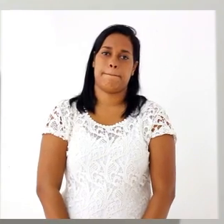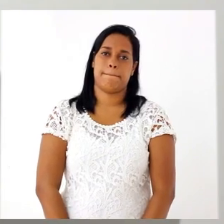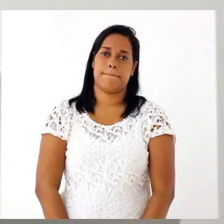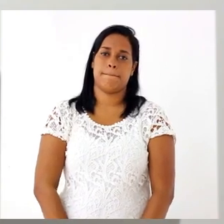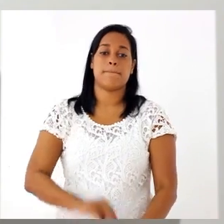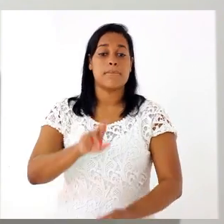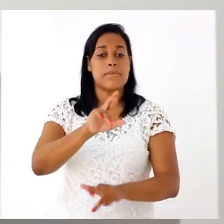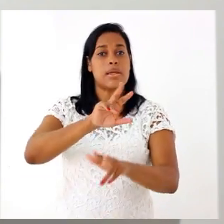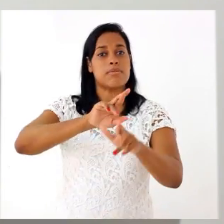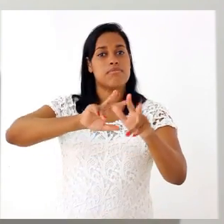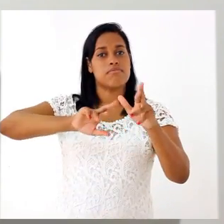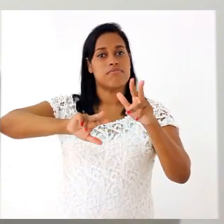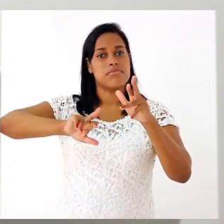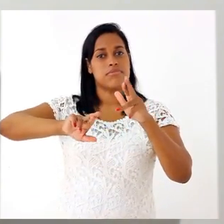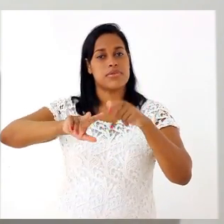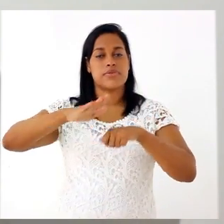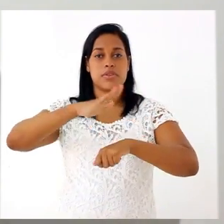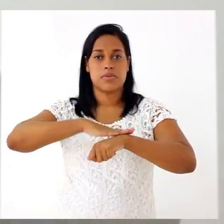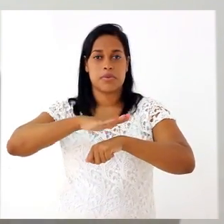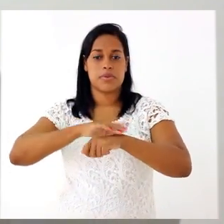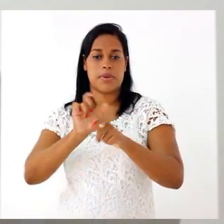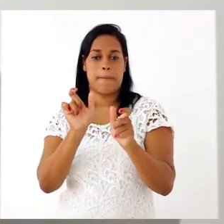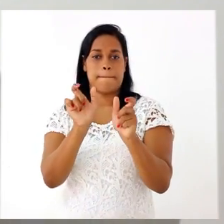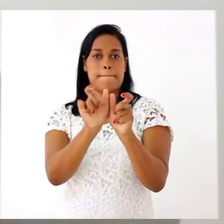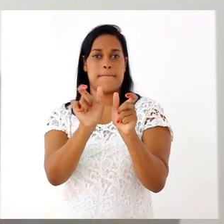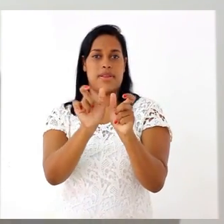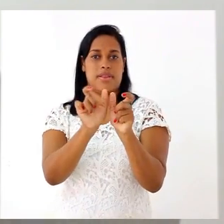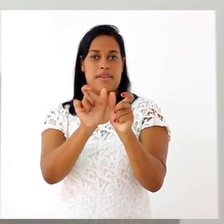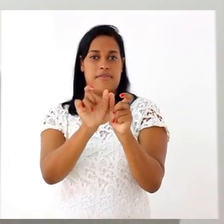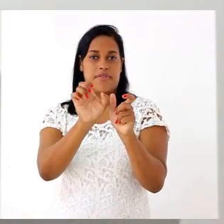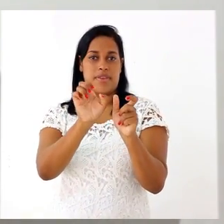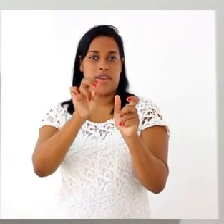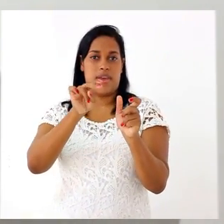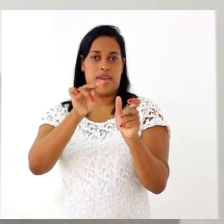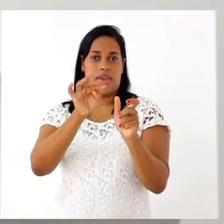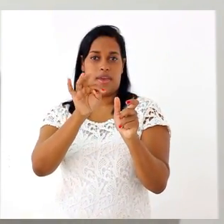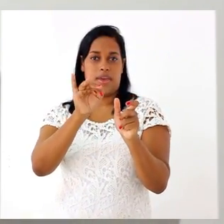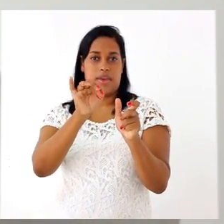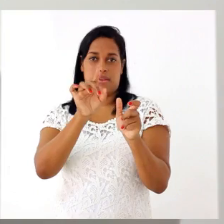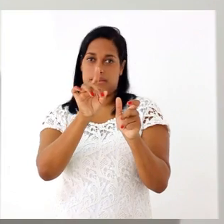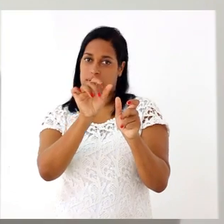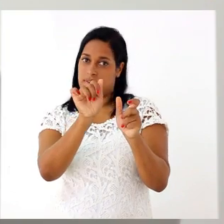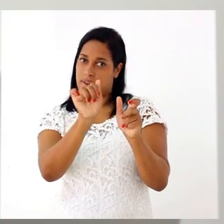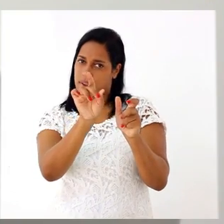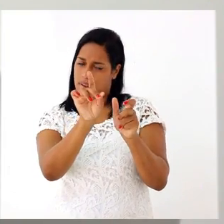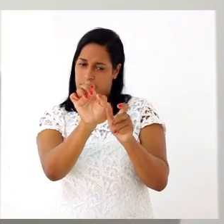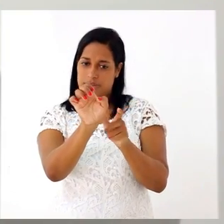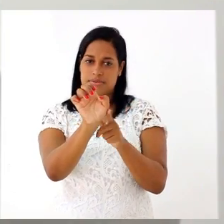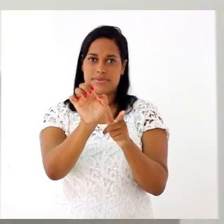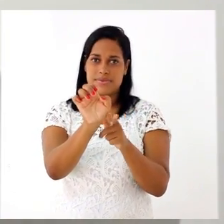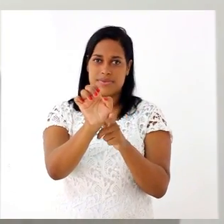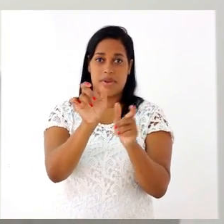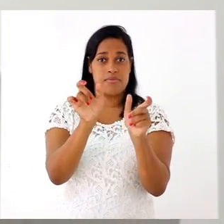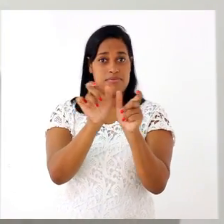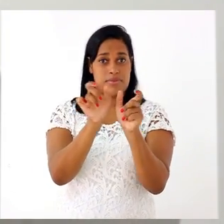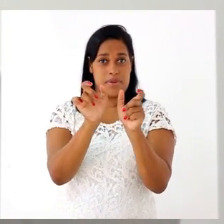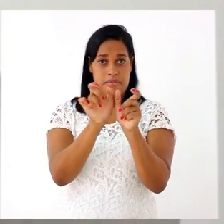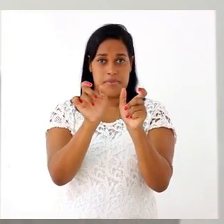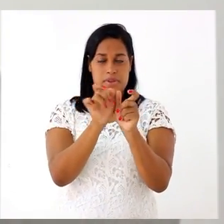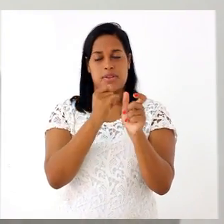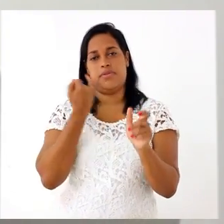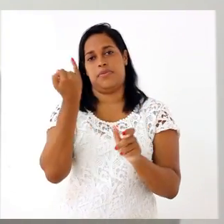Por vários momentos eu falei da palavra entidade. Não à toa, é uma palavra